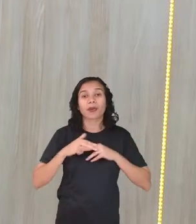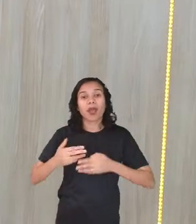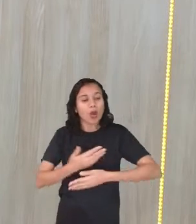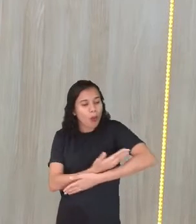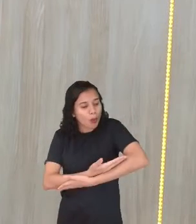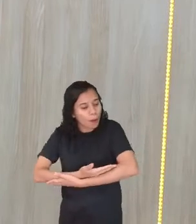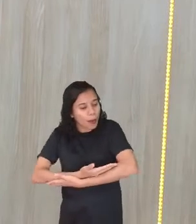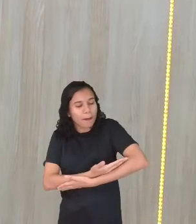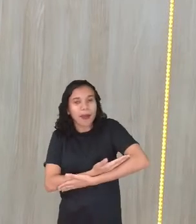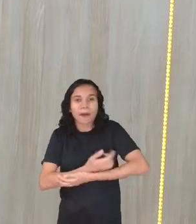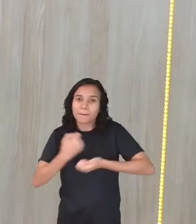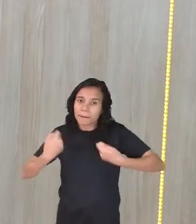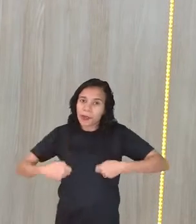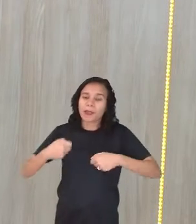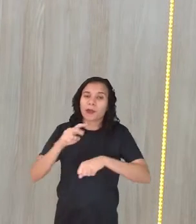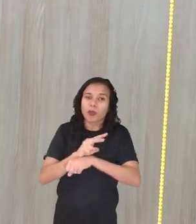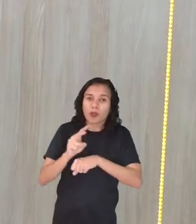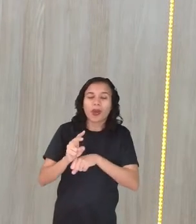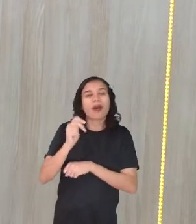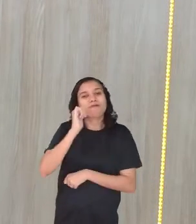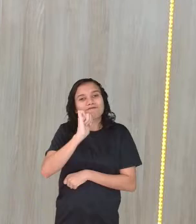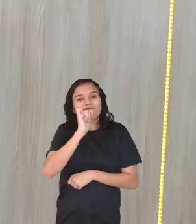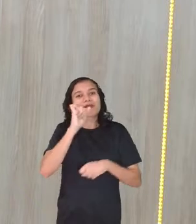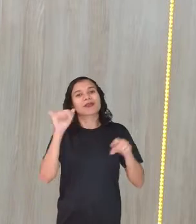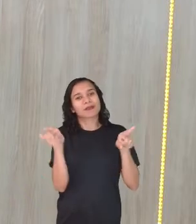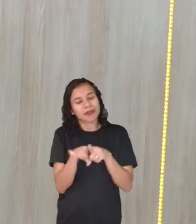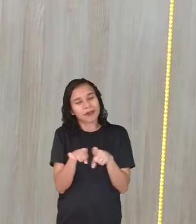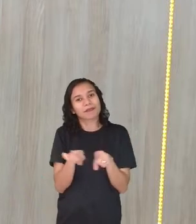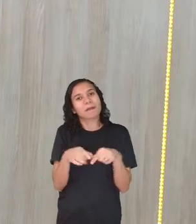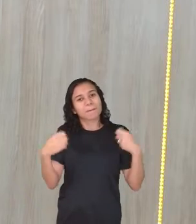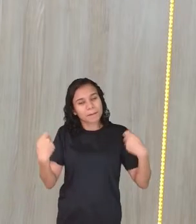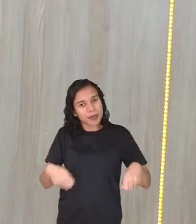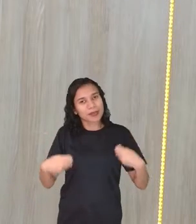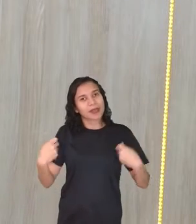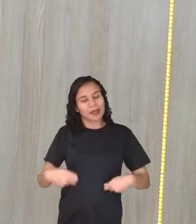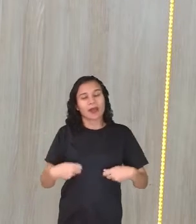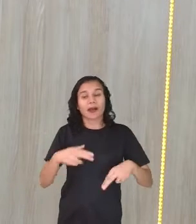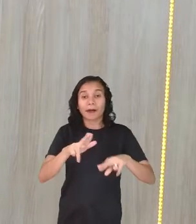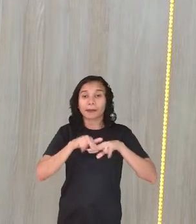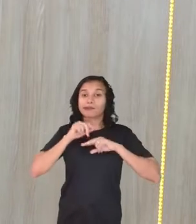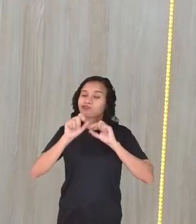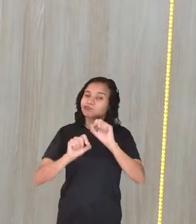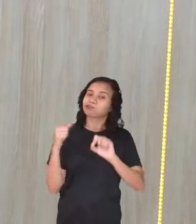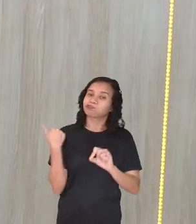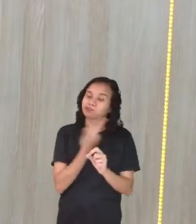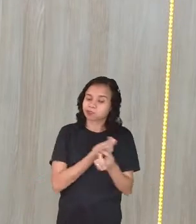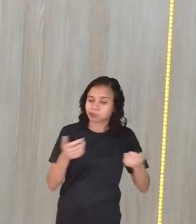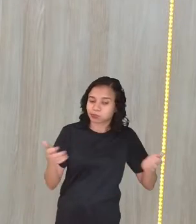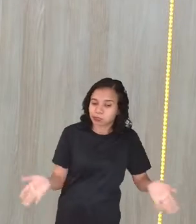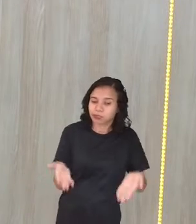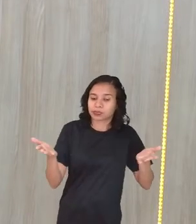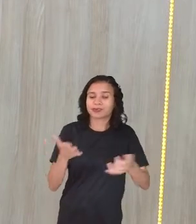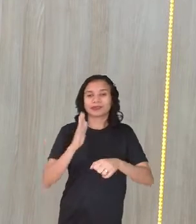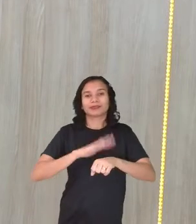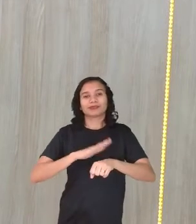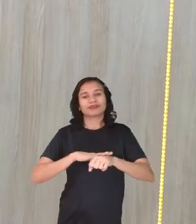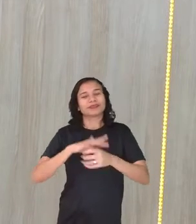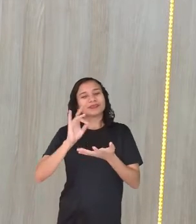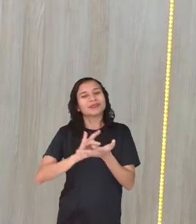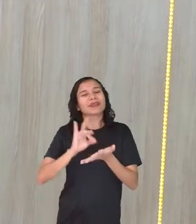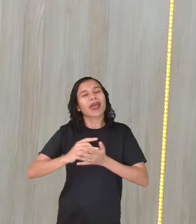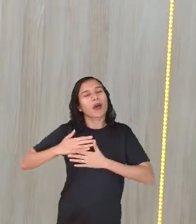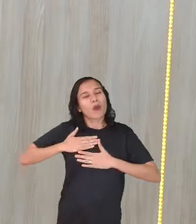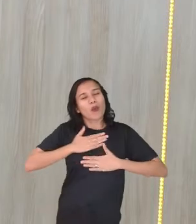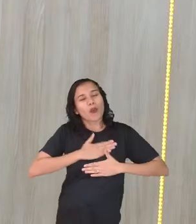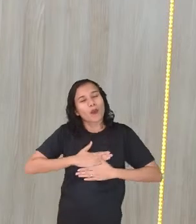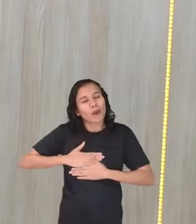de cuidado, a mamãe que está amamentando também. Então, vamos contribuir para que esse momento seja um momento bem